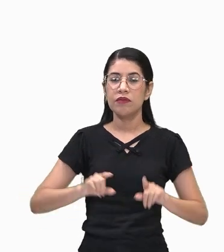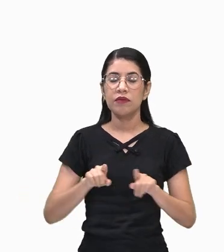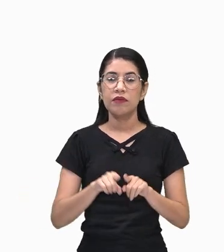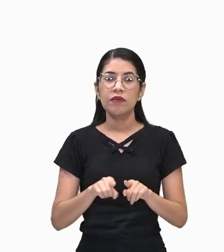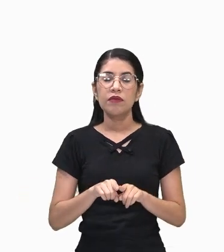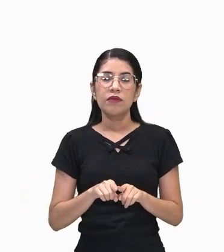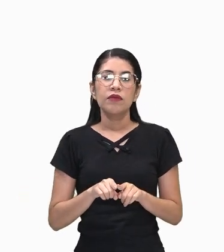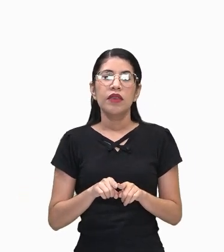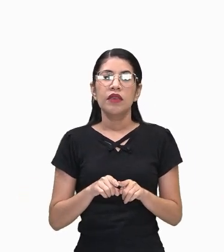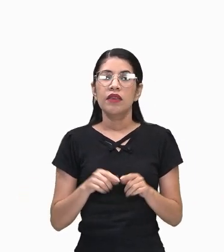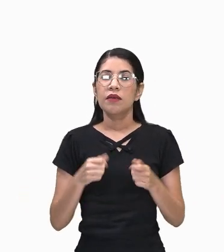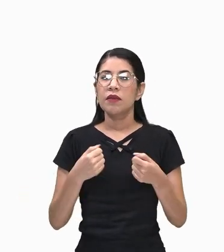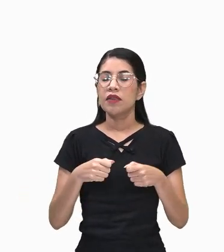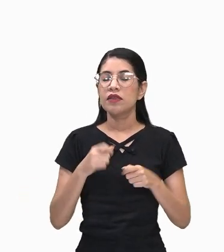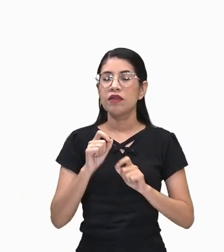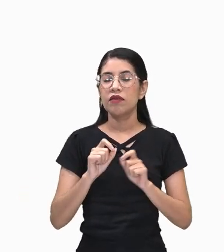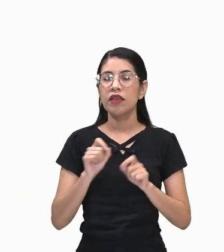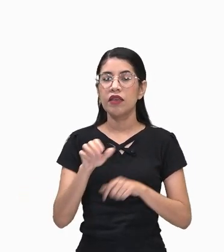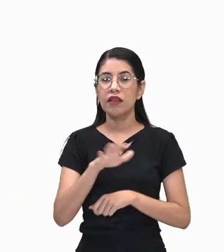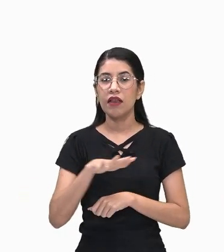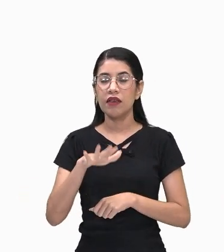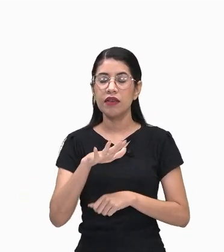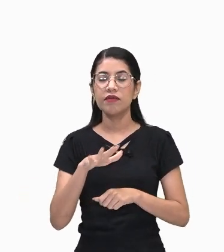à cidade, né, ter esse direito,